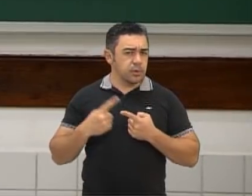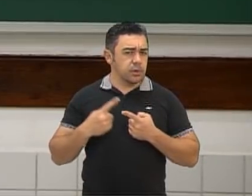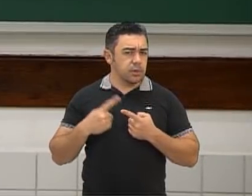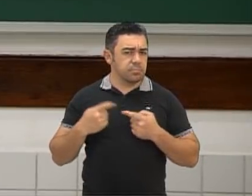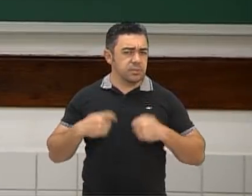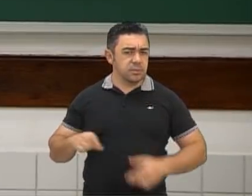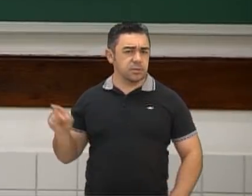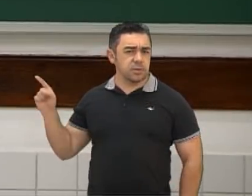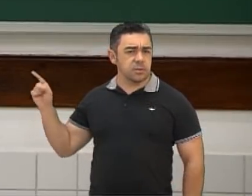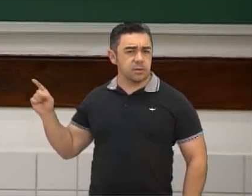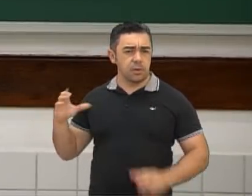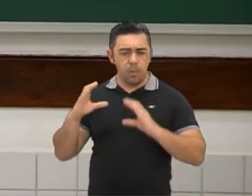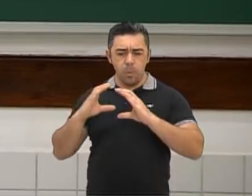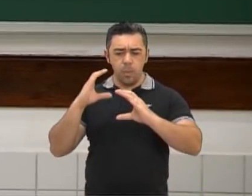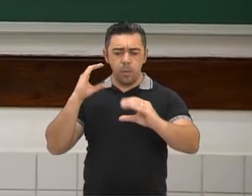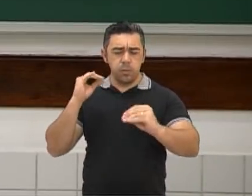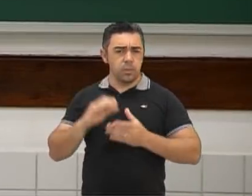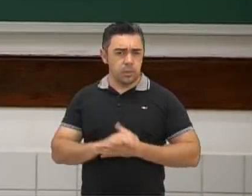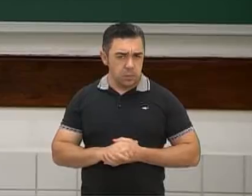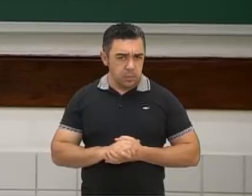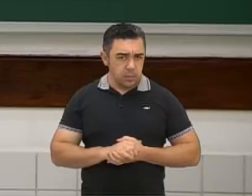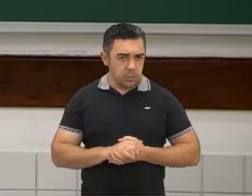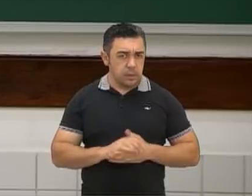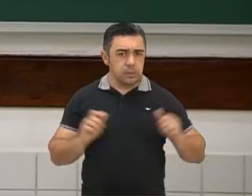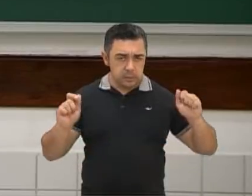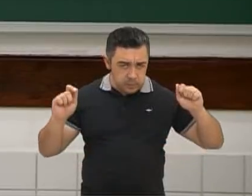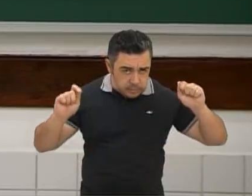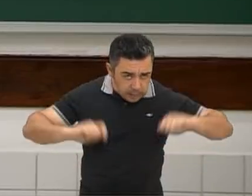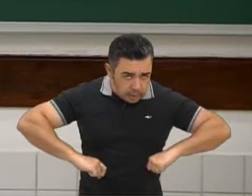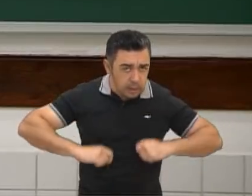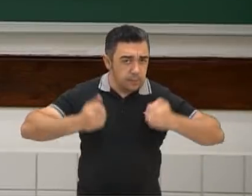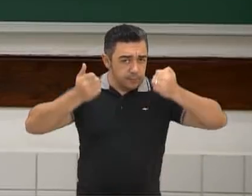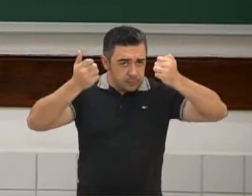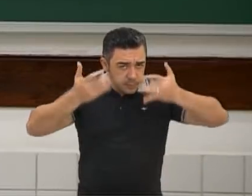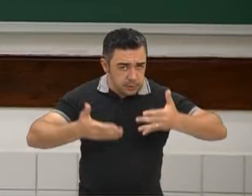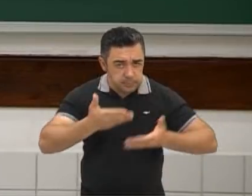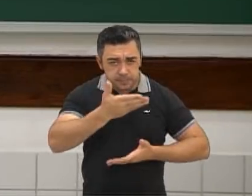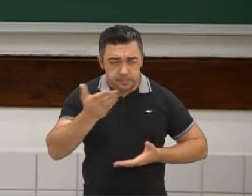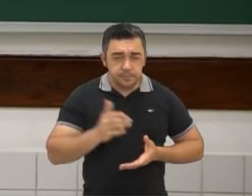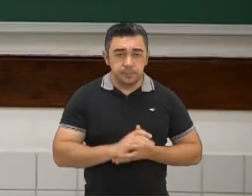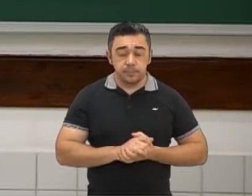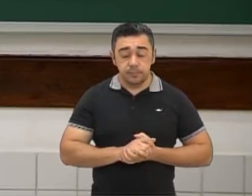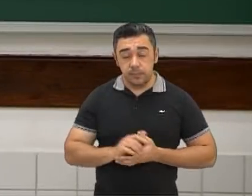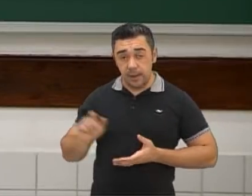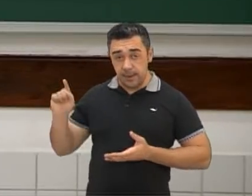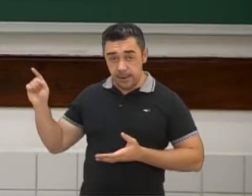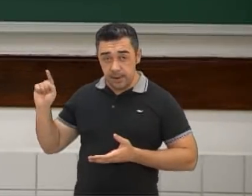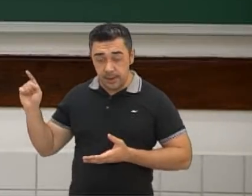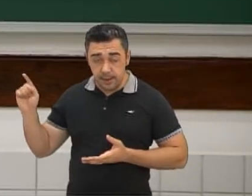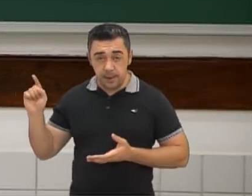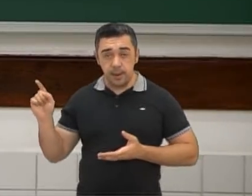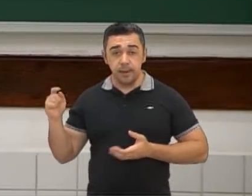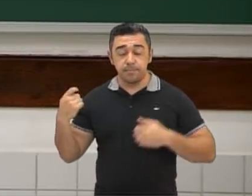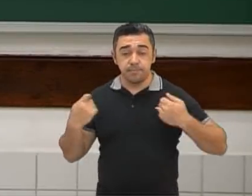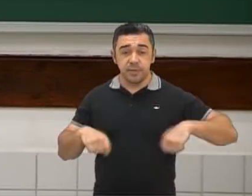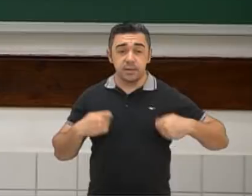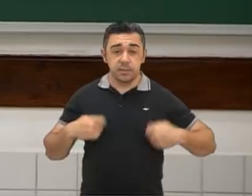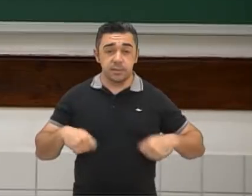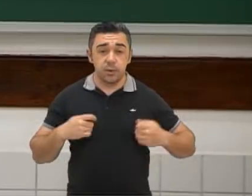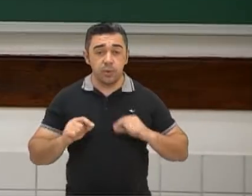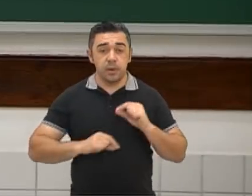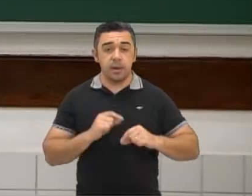tem que ter esse formato? É simples e eu posso explicar isso para vocês. Nesse jogo, a bola ela tem que